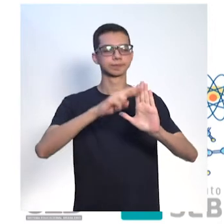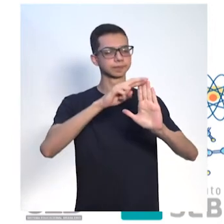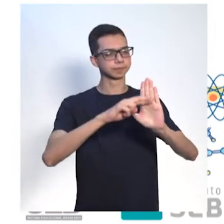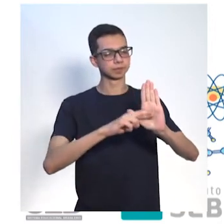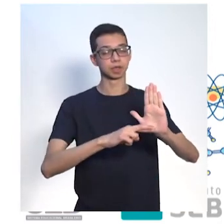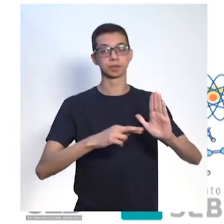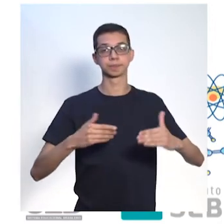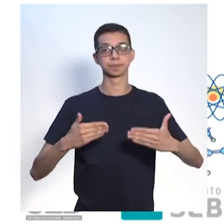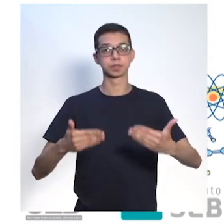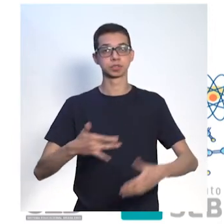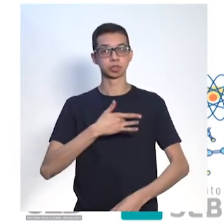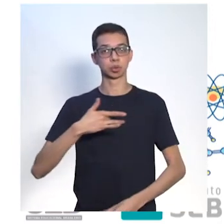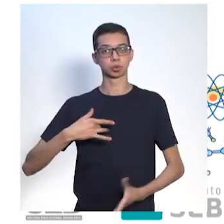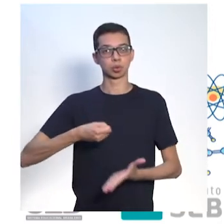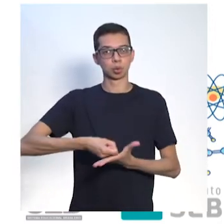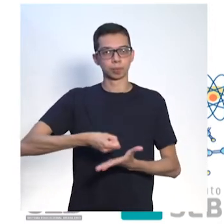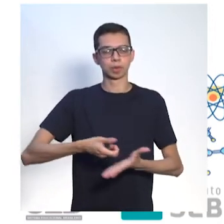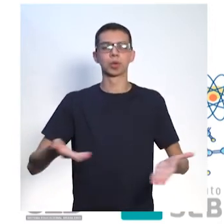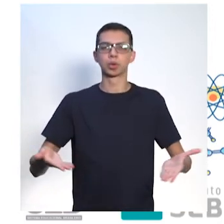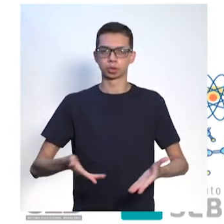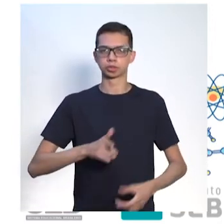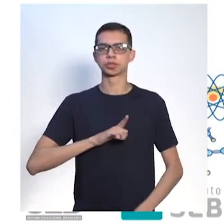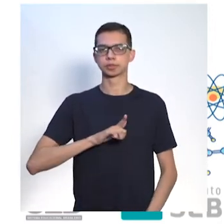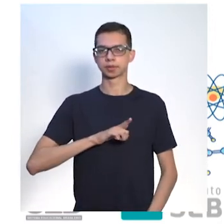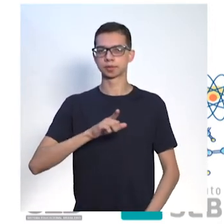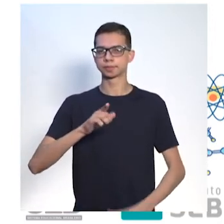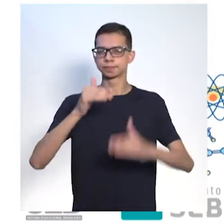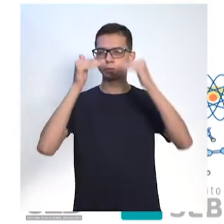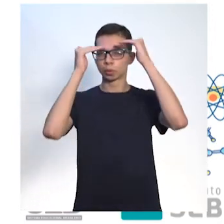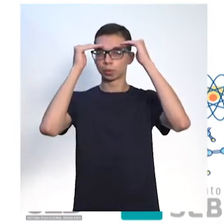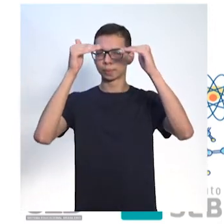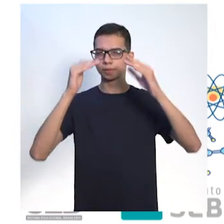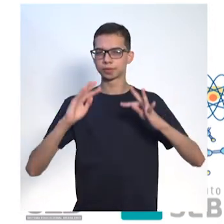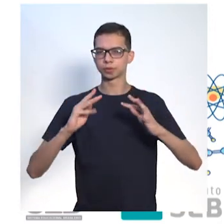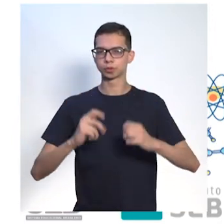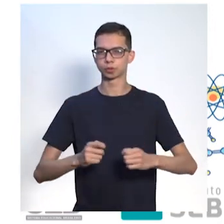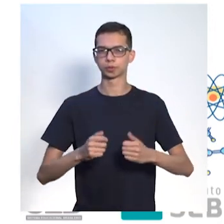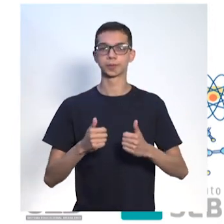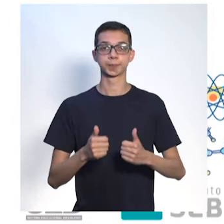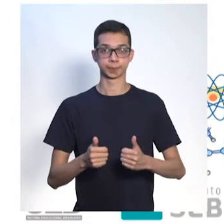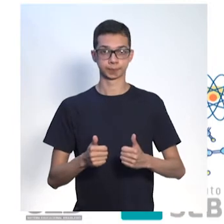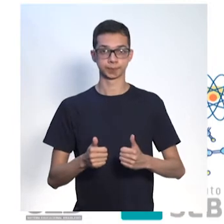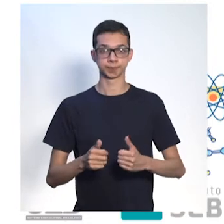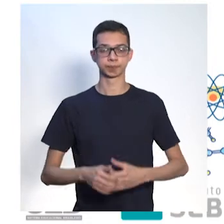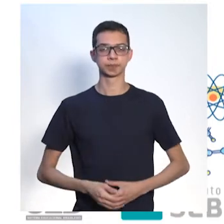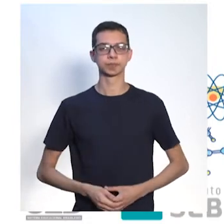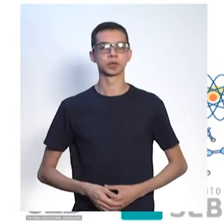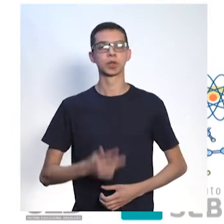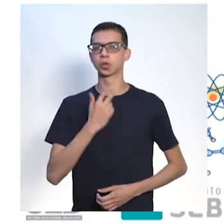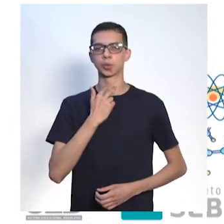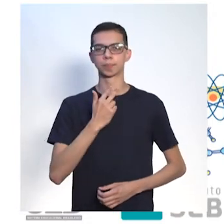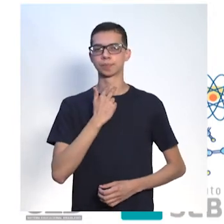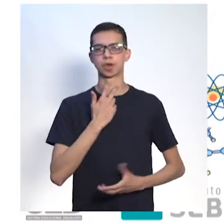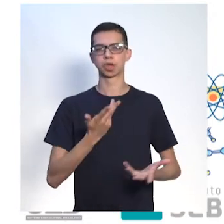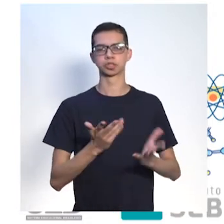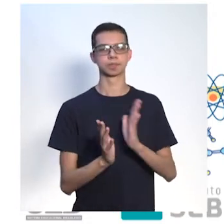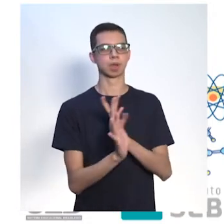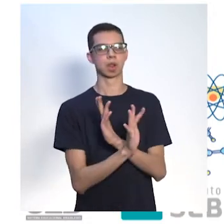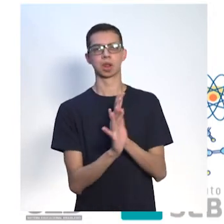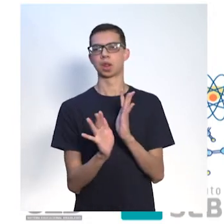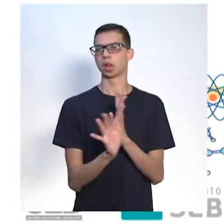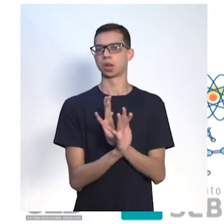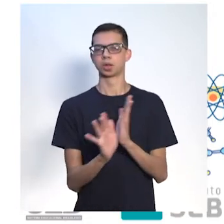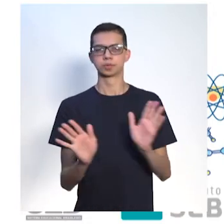saúde que são obrigatórios hoje, todos os protocolos que nós temos hoje. Não se amontoar, usar